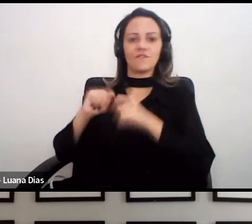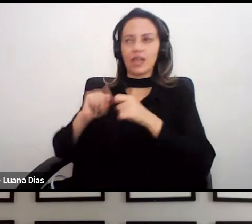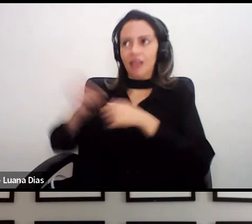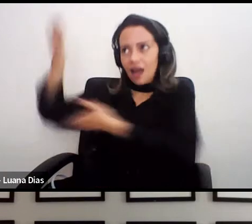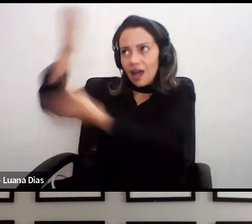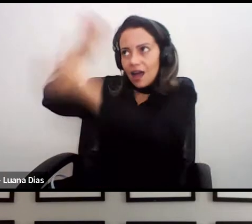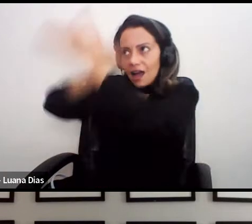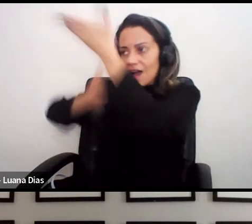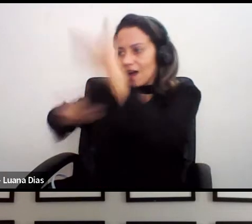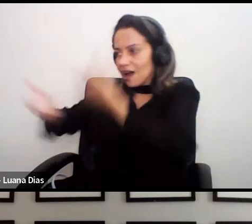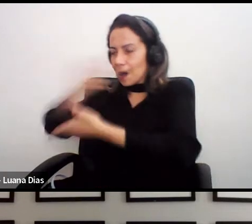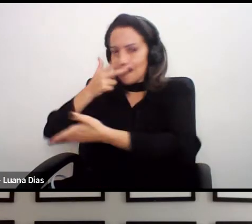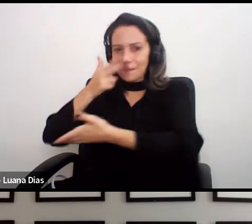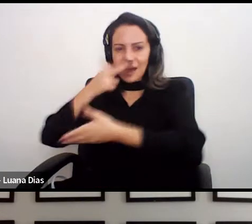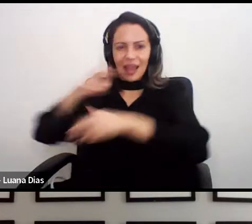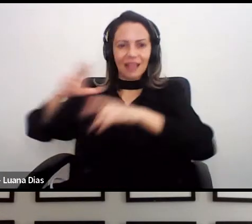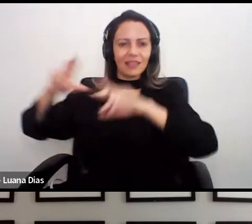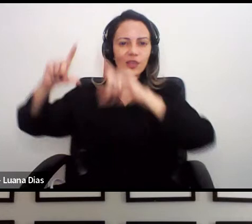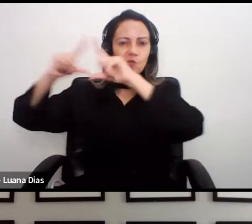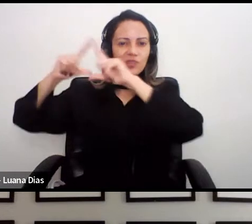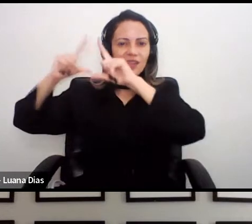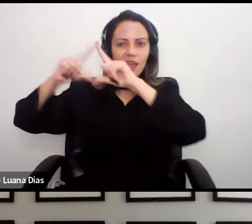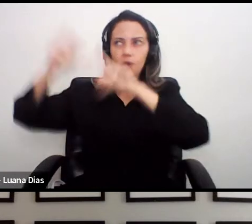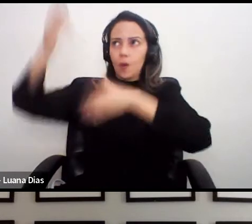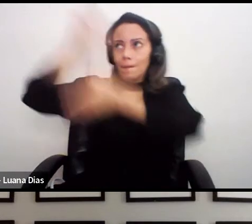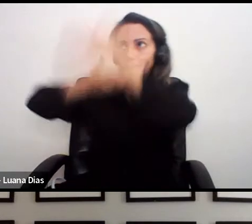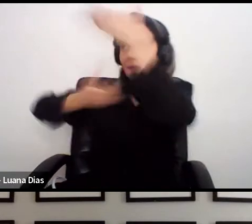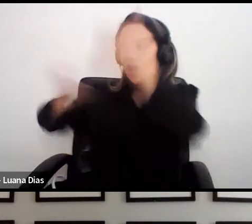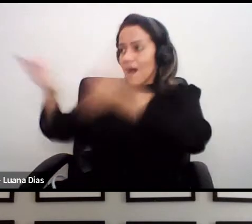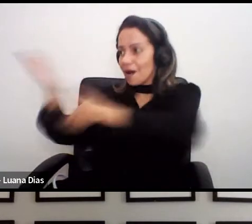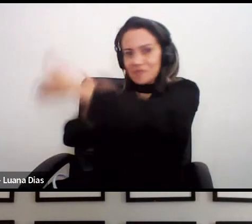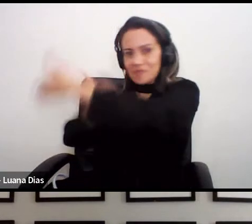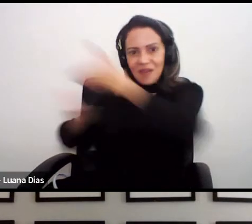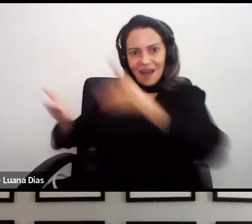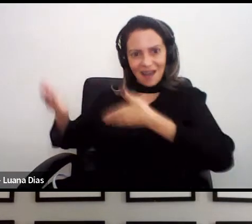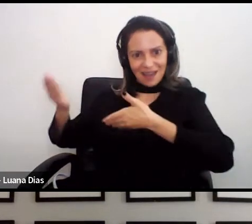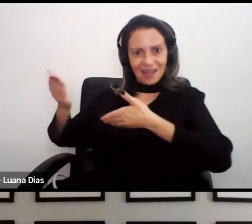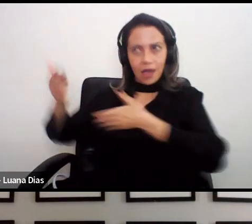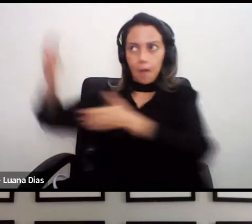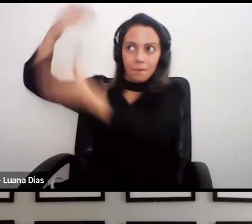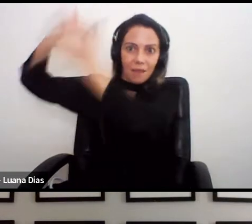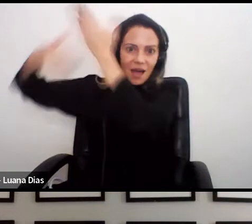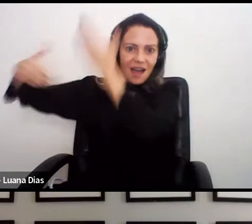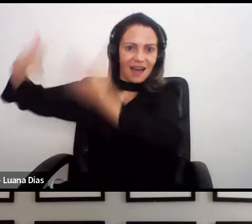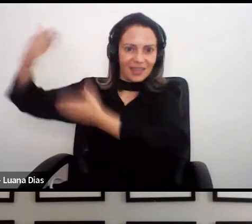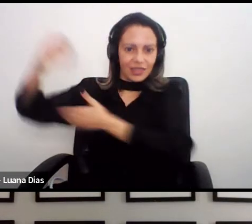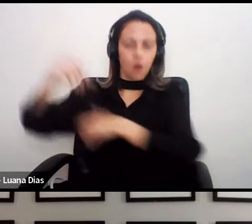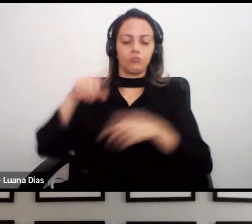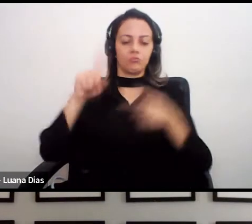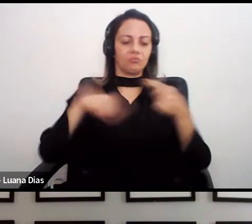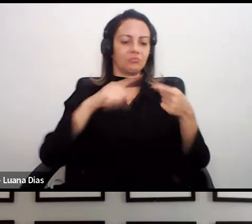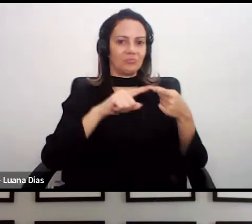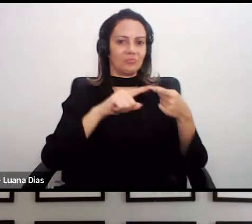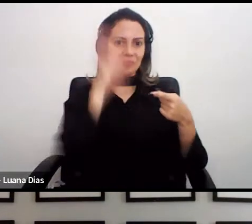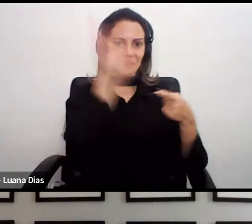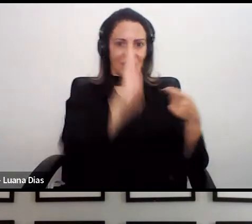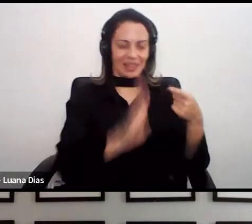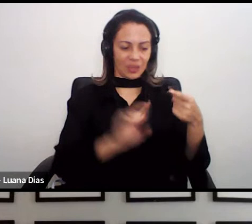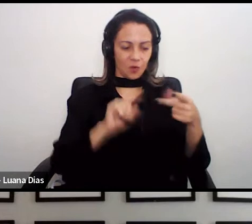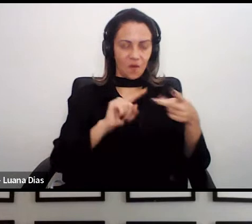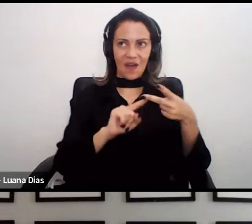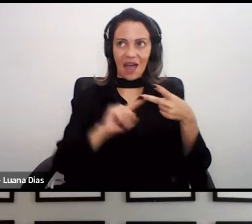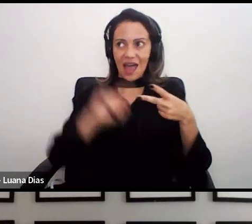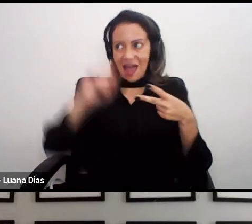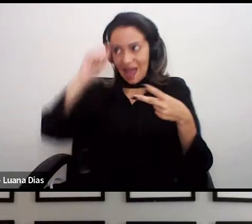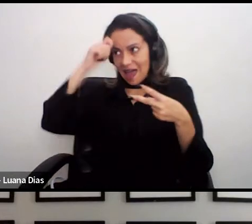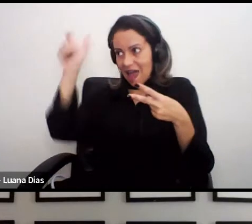de intercâmbio de formação de juízes e juízas Brasil, África e Portugal. Então, eu